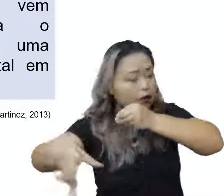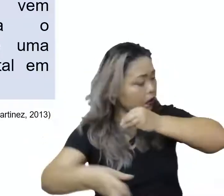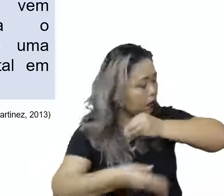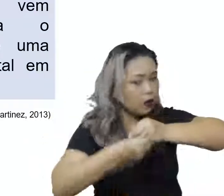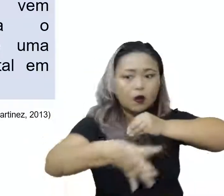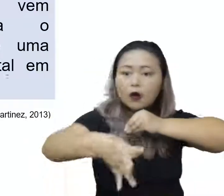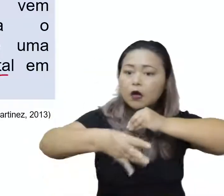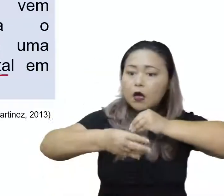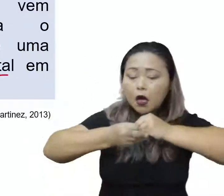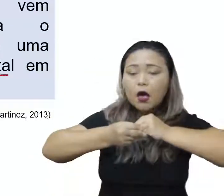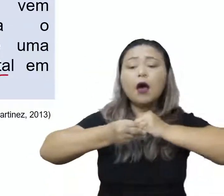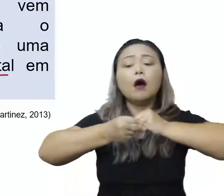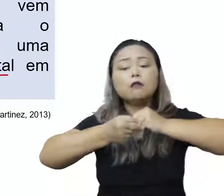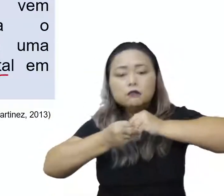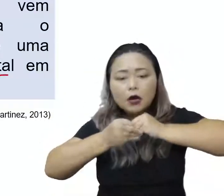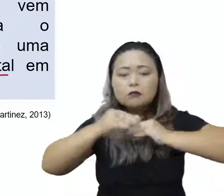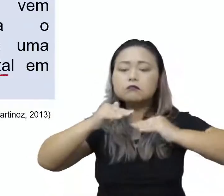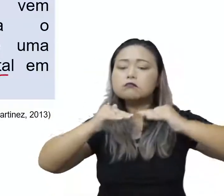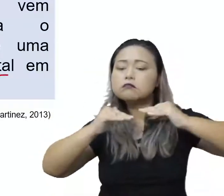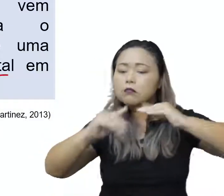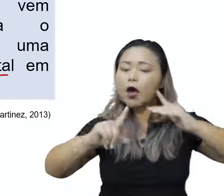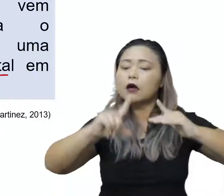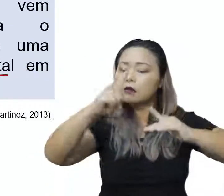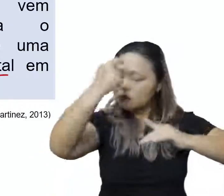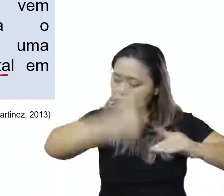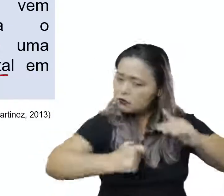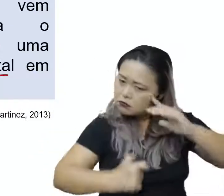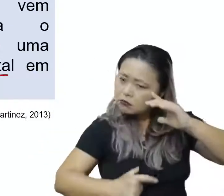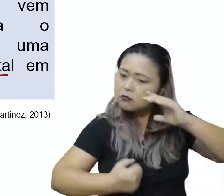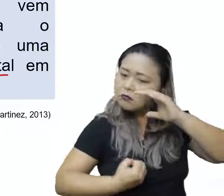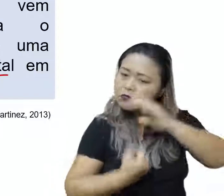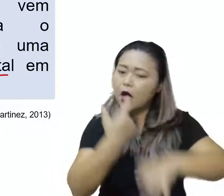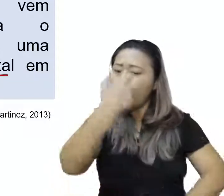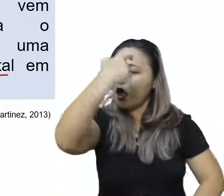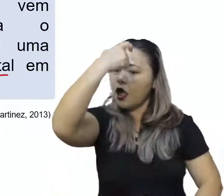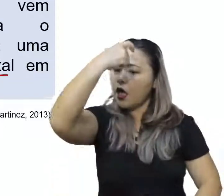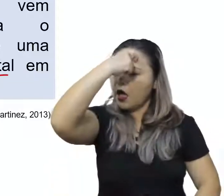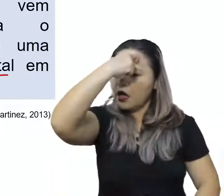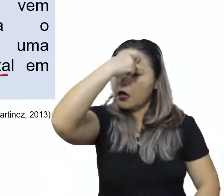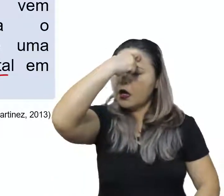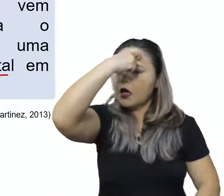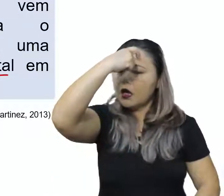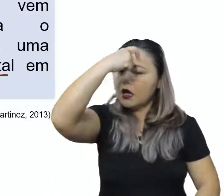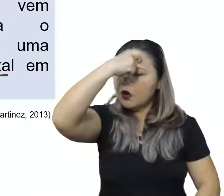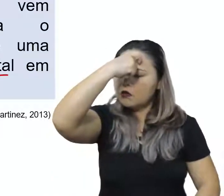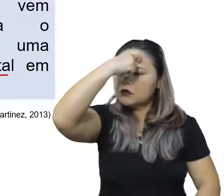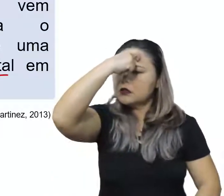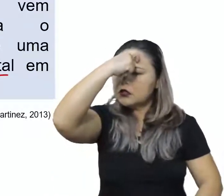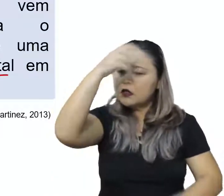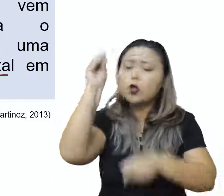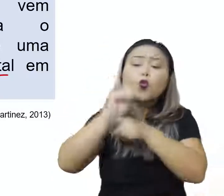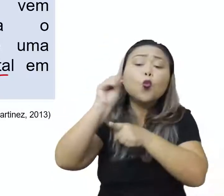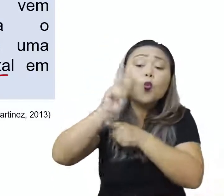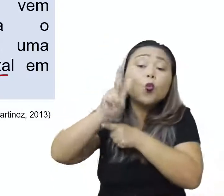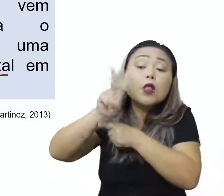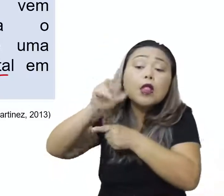de uma consciência ambiental em escala planetária.